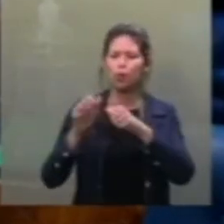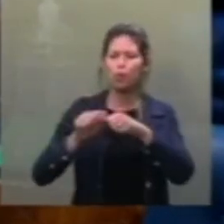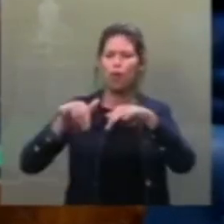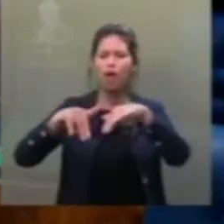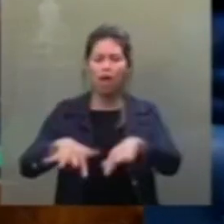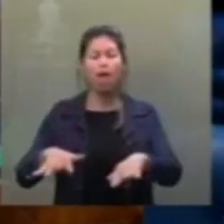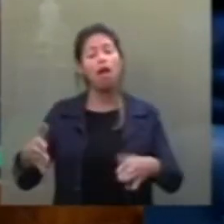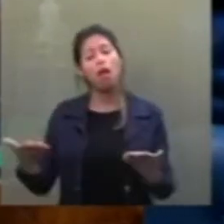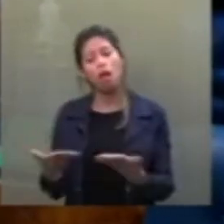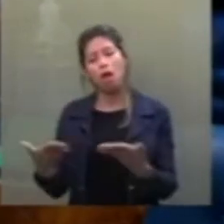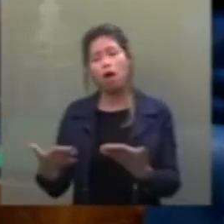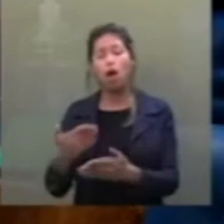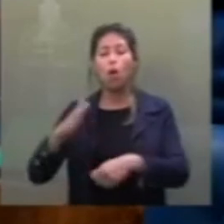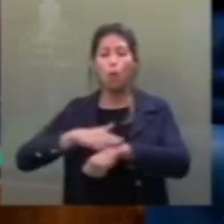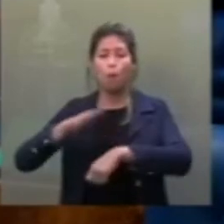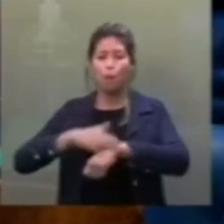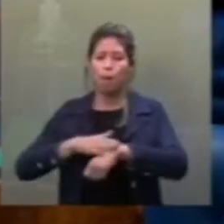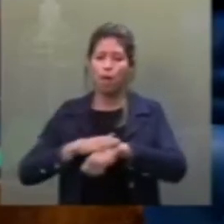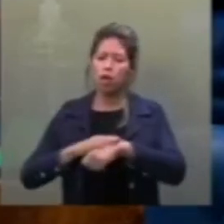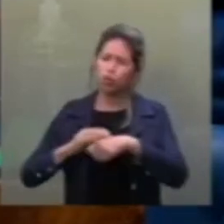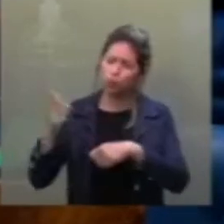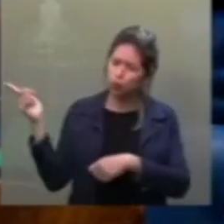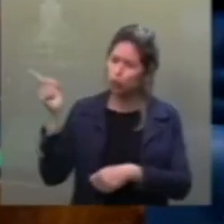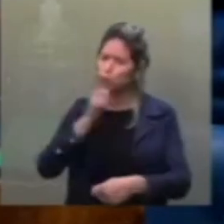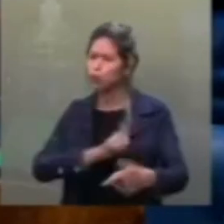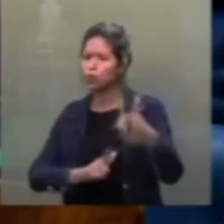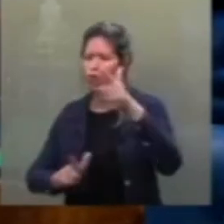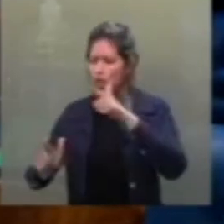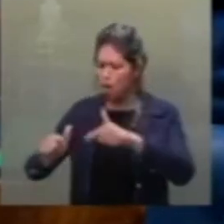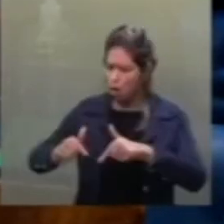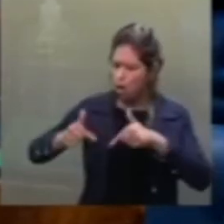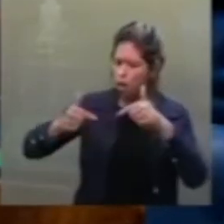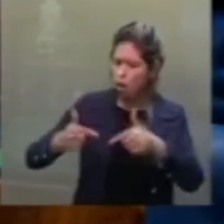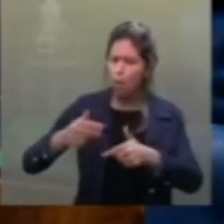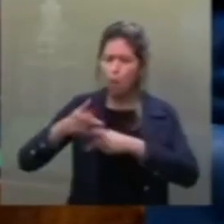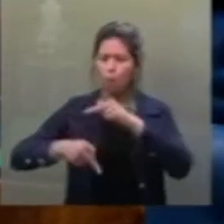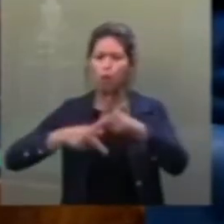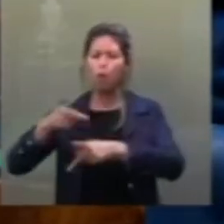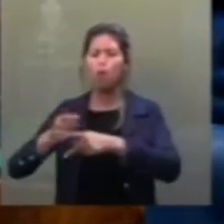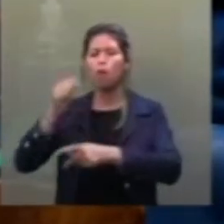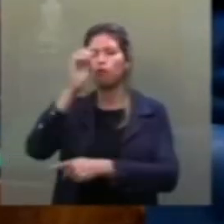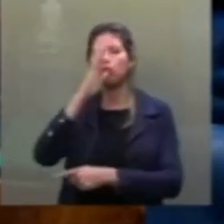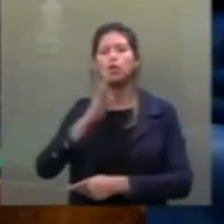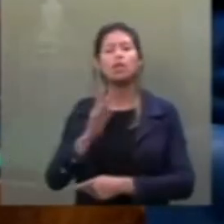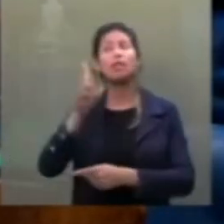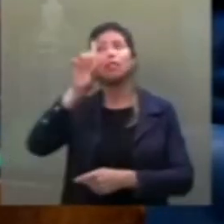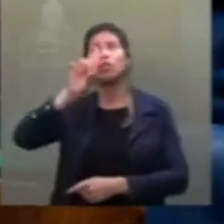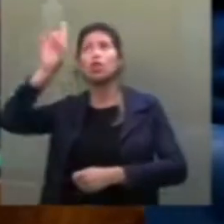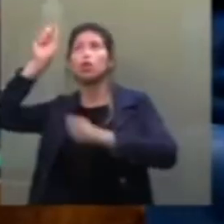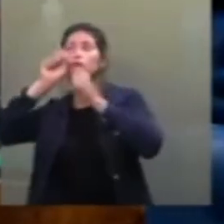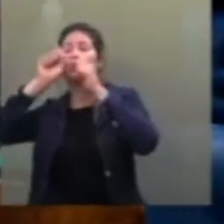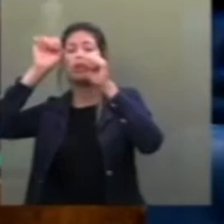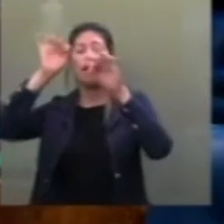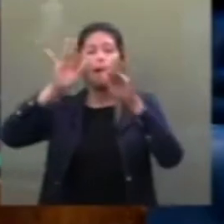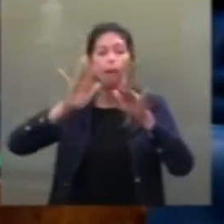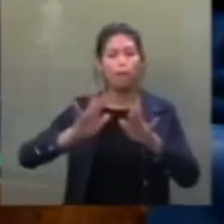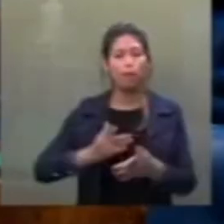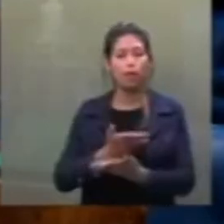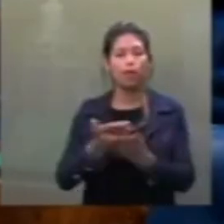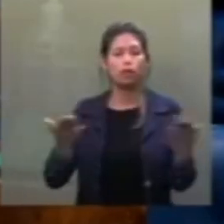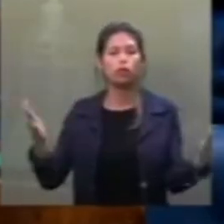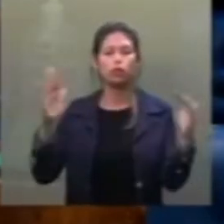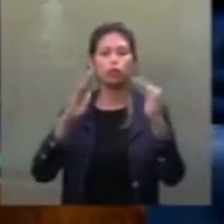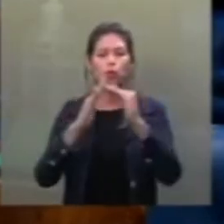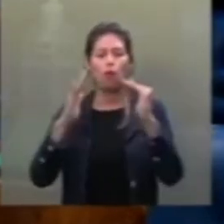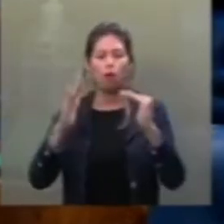período frutífero e vantajoso para população brasileira que Deus abençoe cada colega que Deus abençoe essa